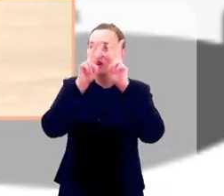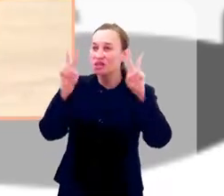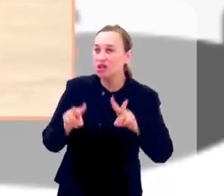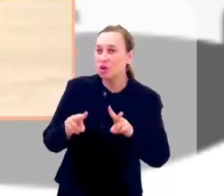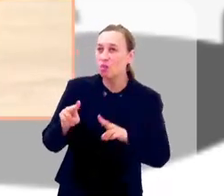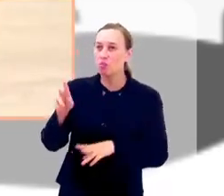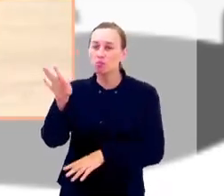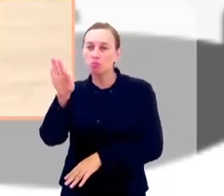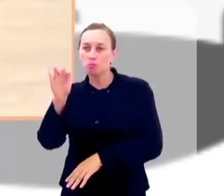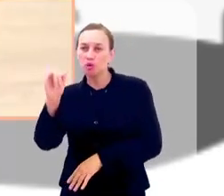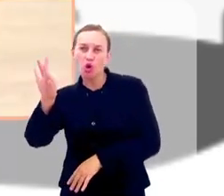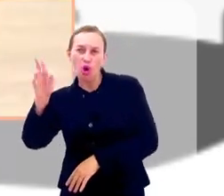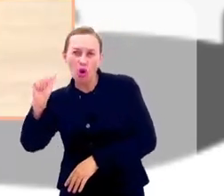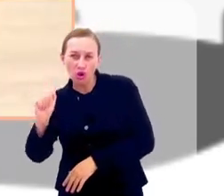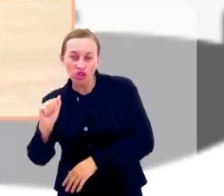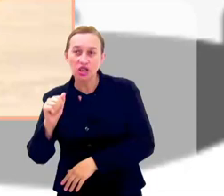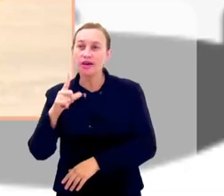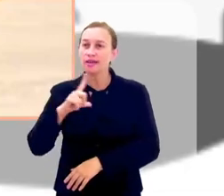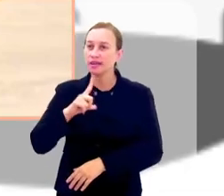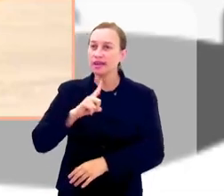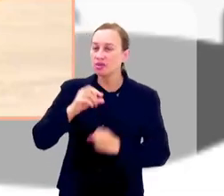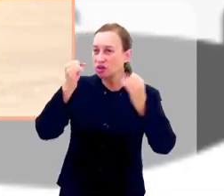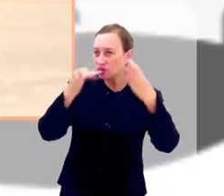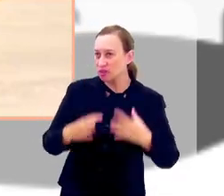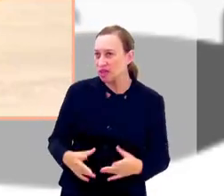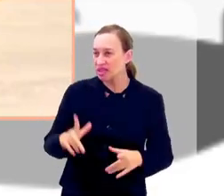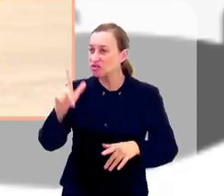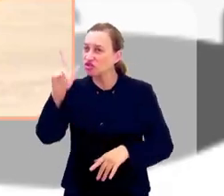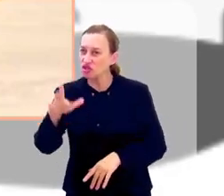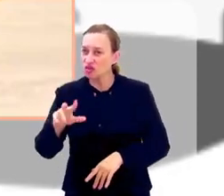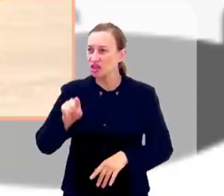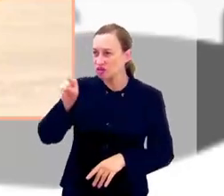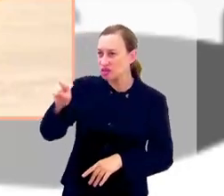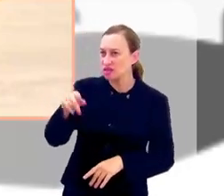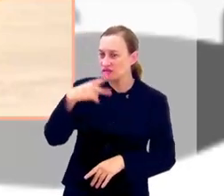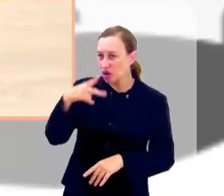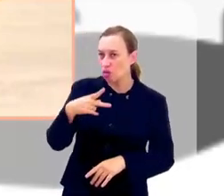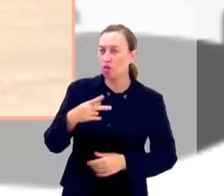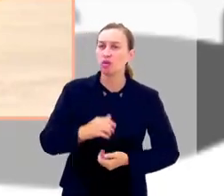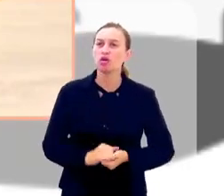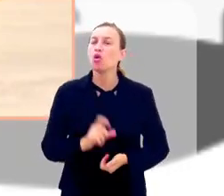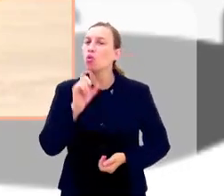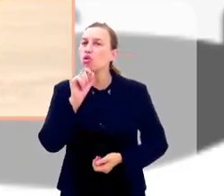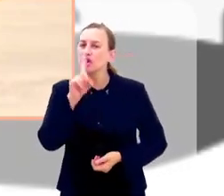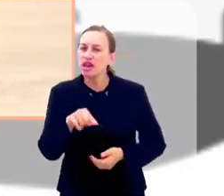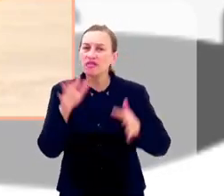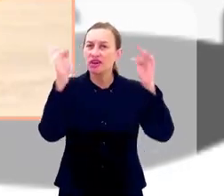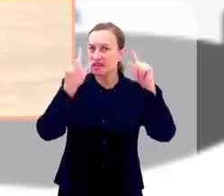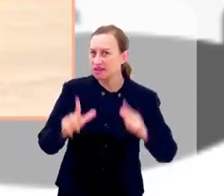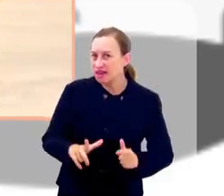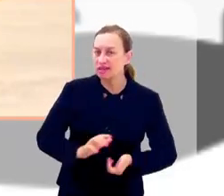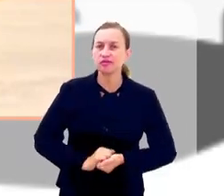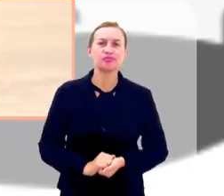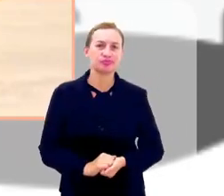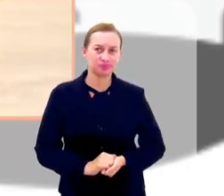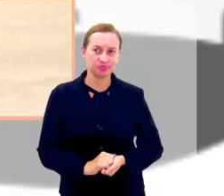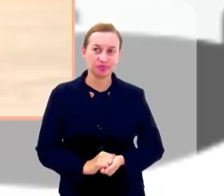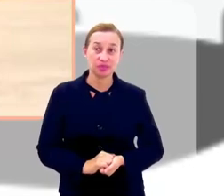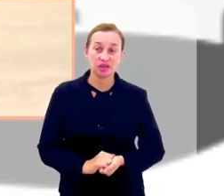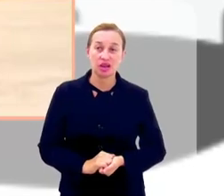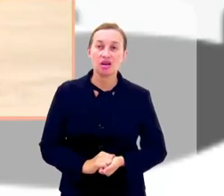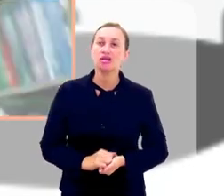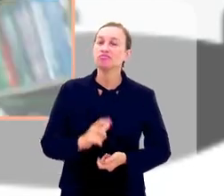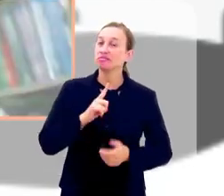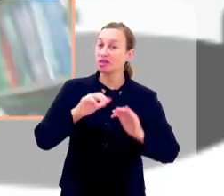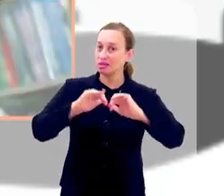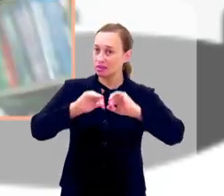de vista biológico, existe uma definição diferente dessa que você acabou de nos dar do que é a felicidade?